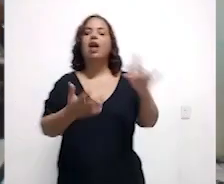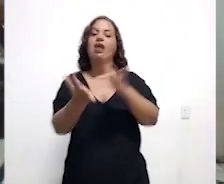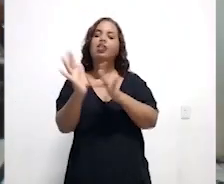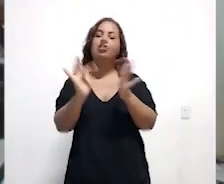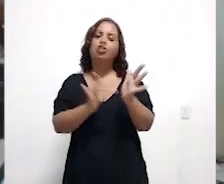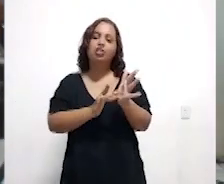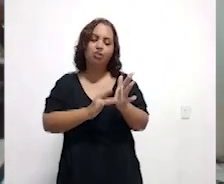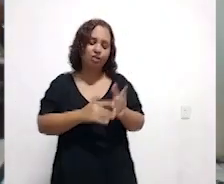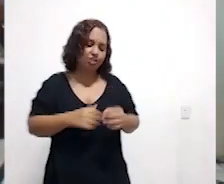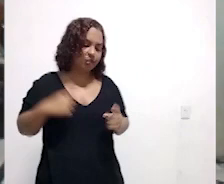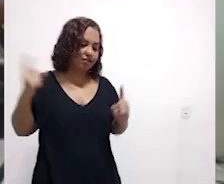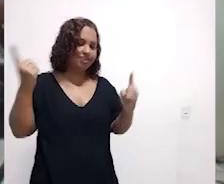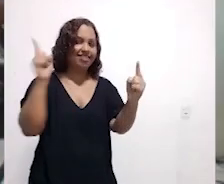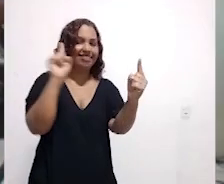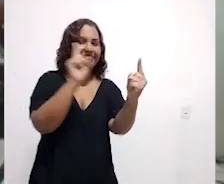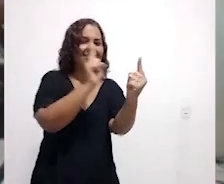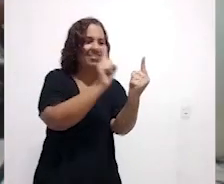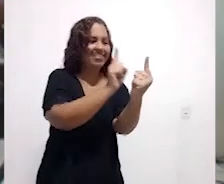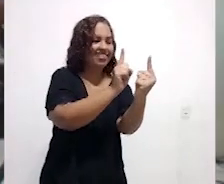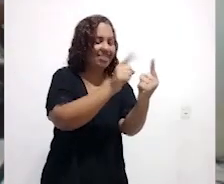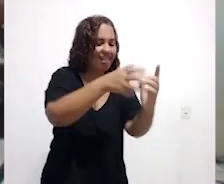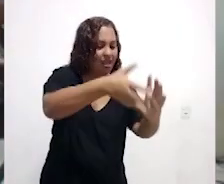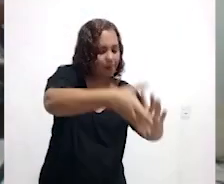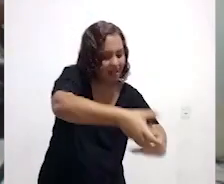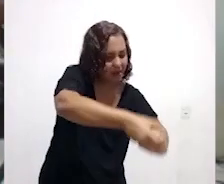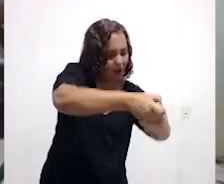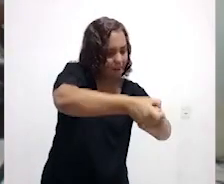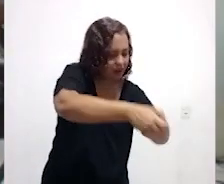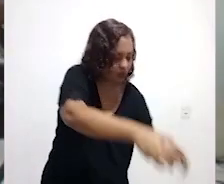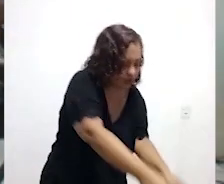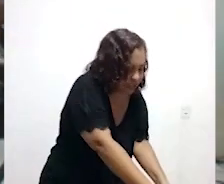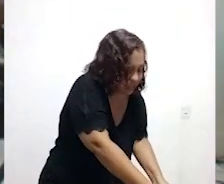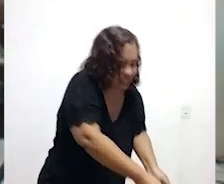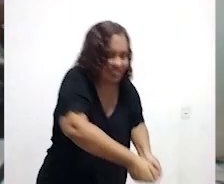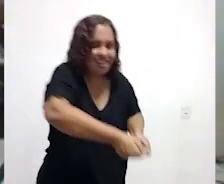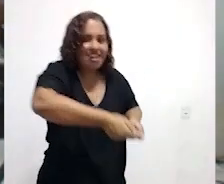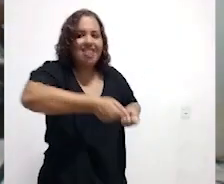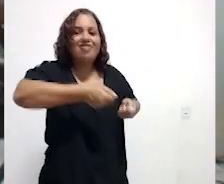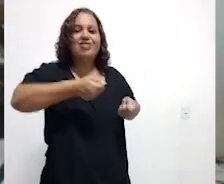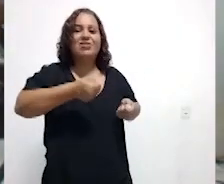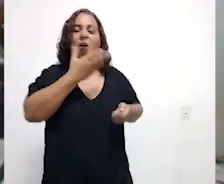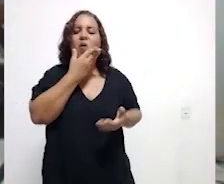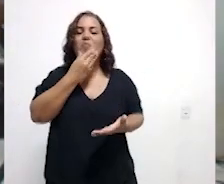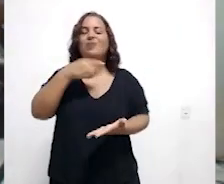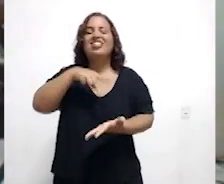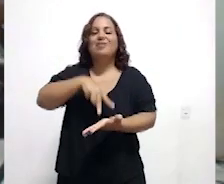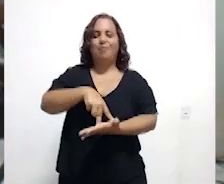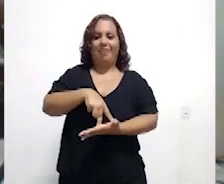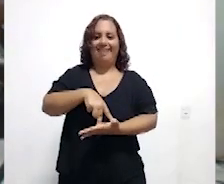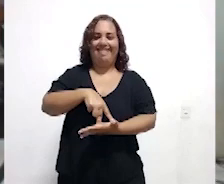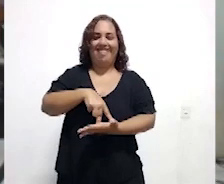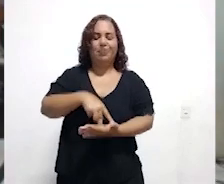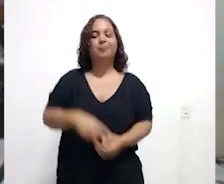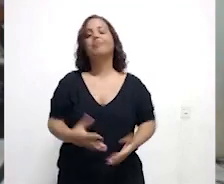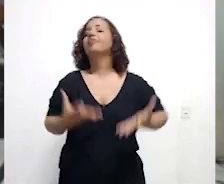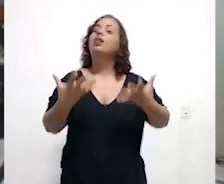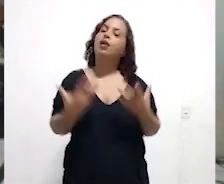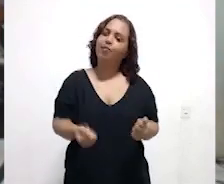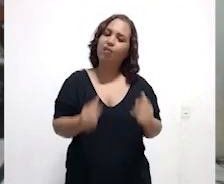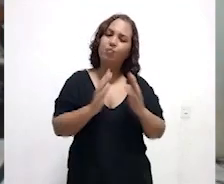ele ficou em pé. Vamos orar? Vamos pedir a Deus